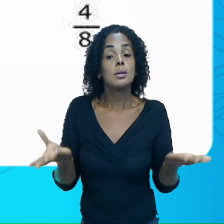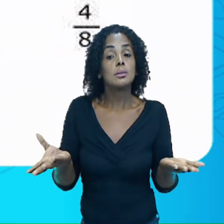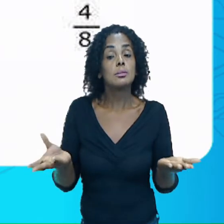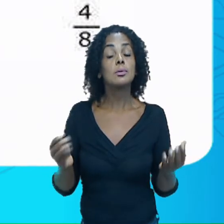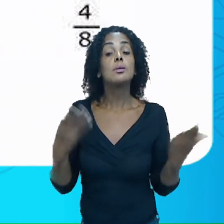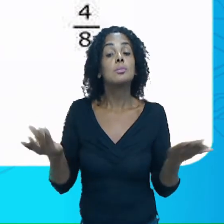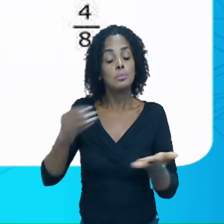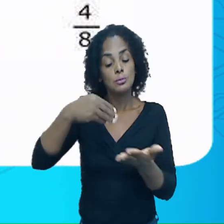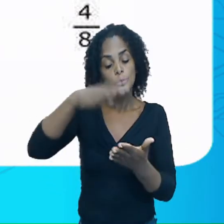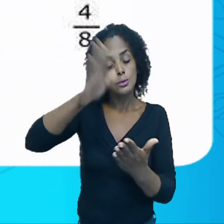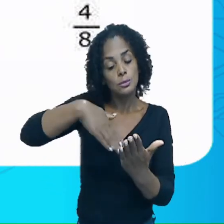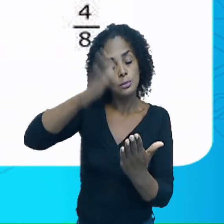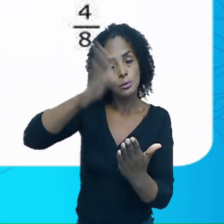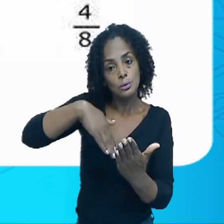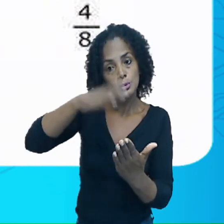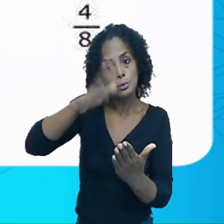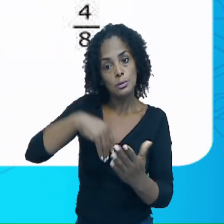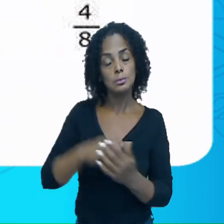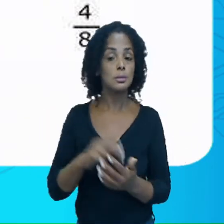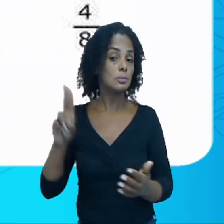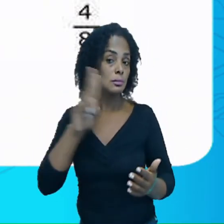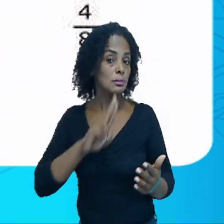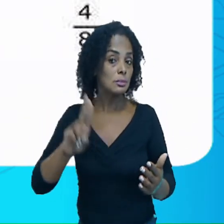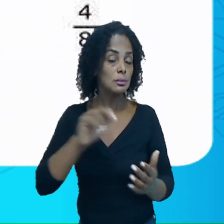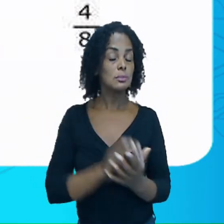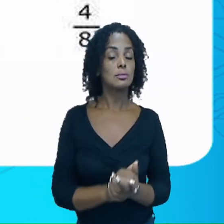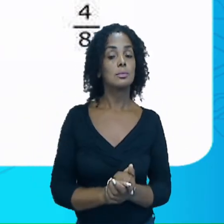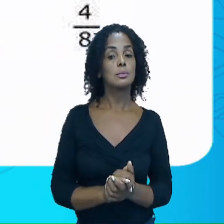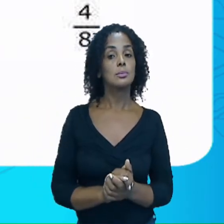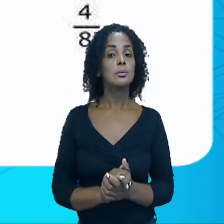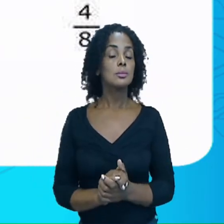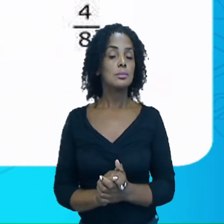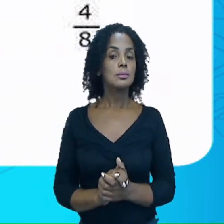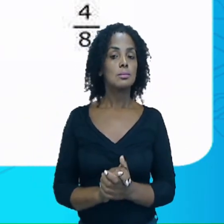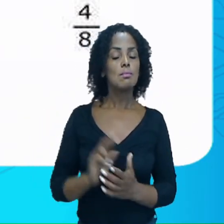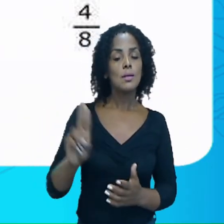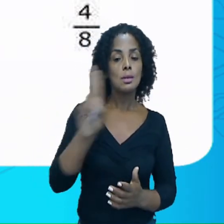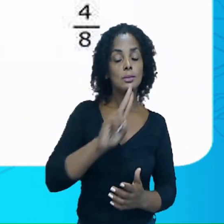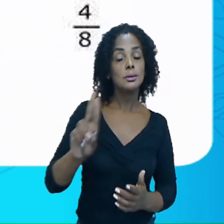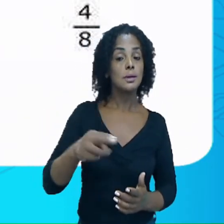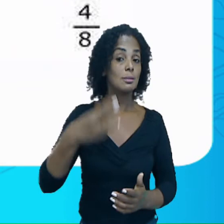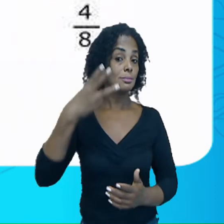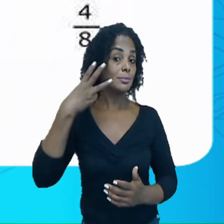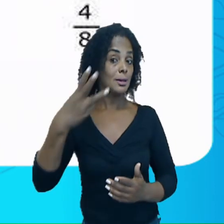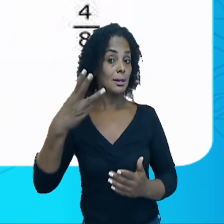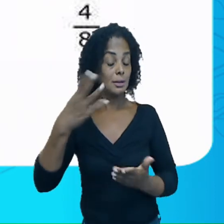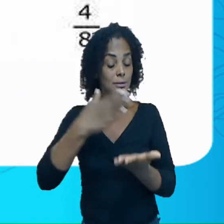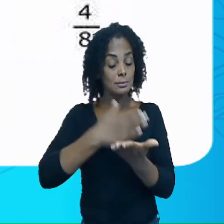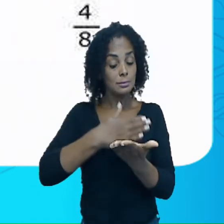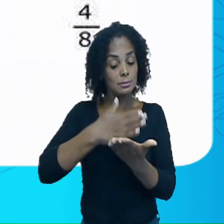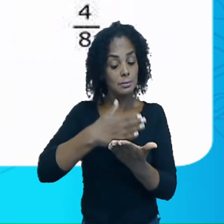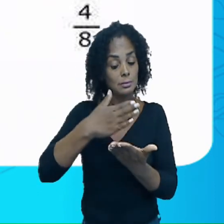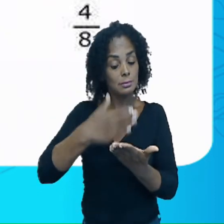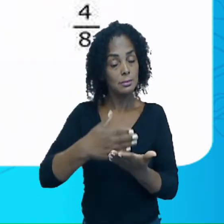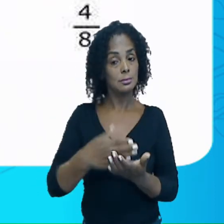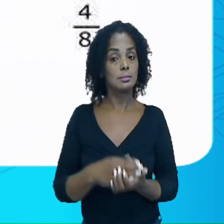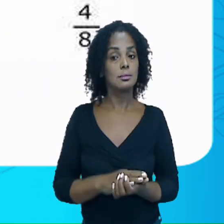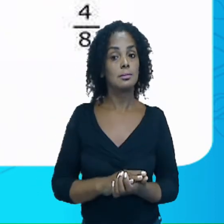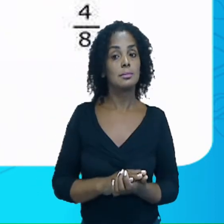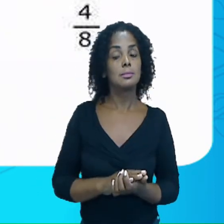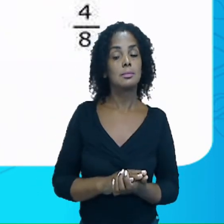eu colori ou eu utilizei? Apenas 3 partes. Então aqui, olha, eu tenho